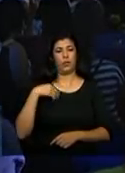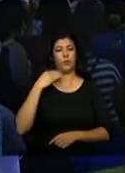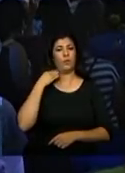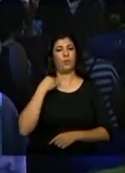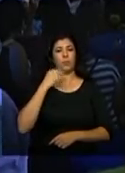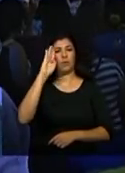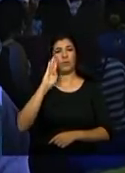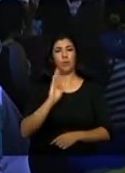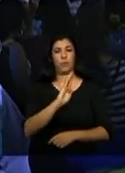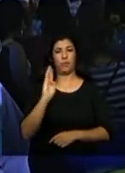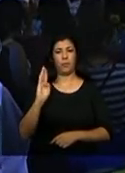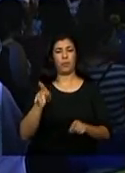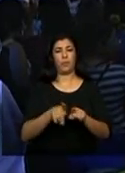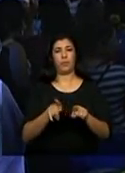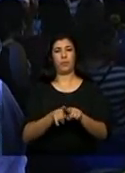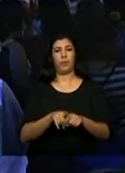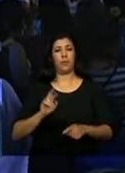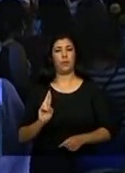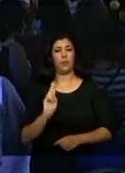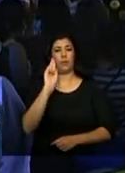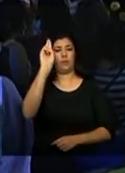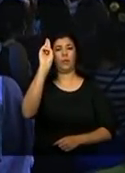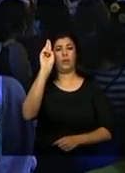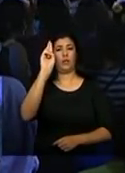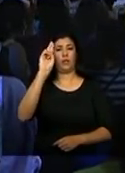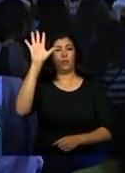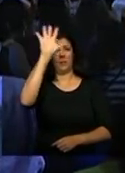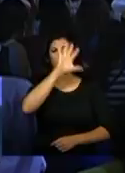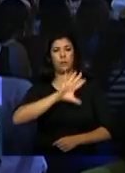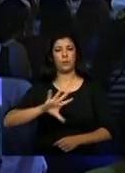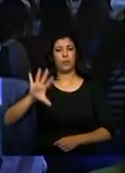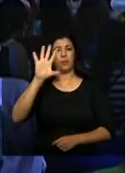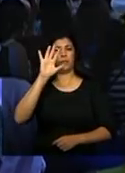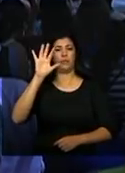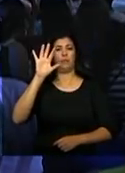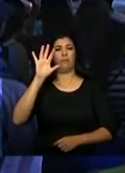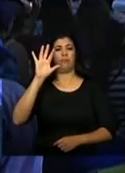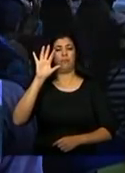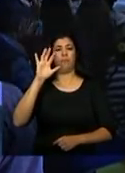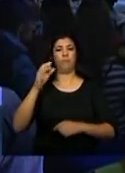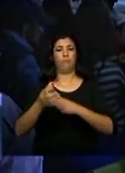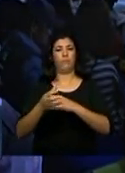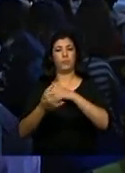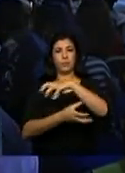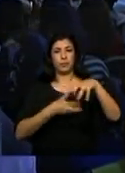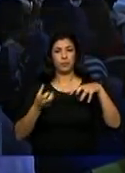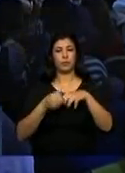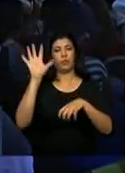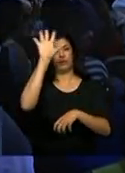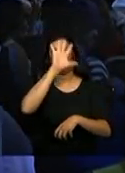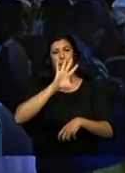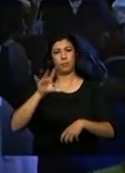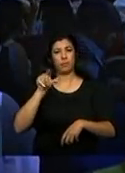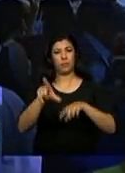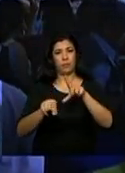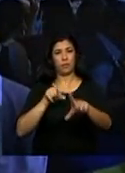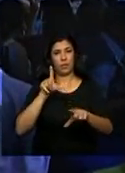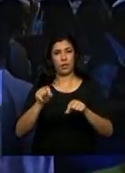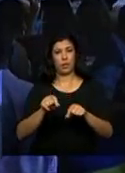Brasil, e o representante do Movimento Nacional de Catadores de Materiais